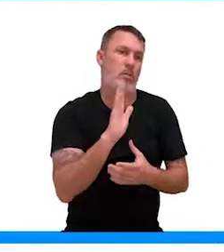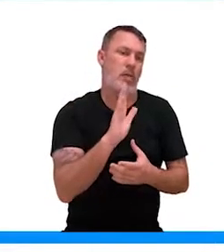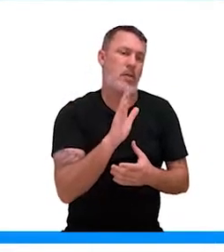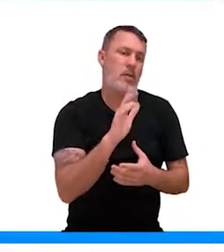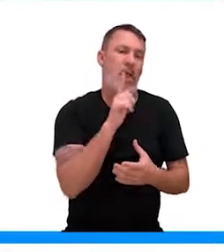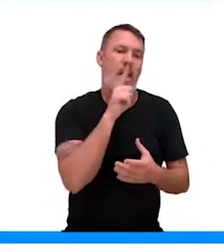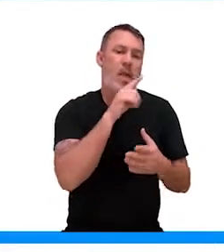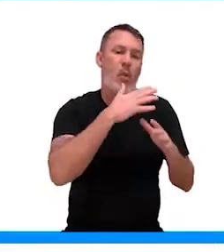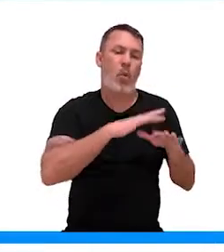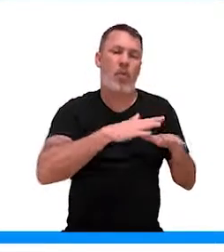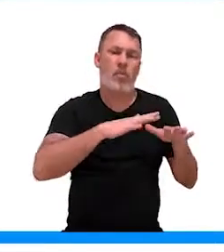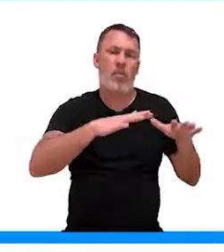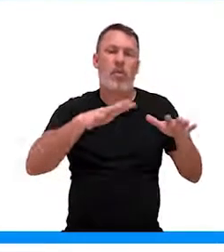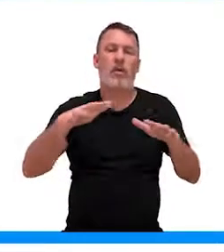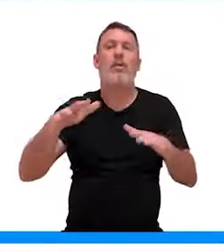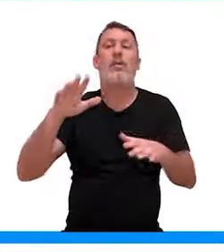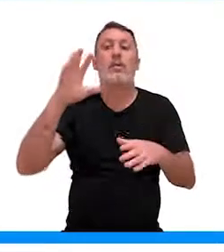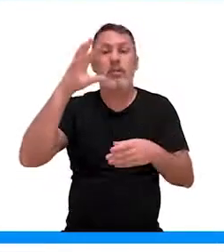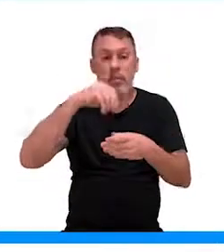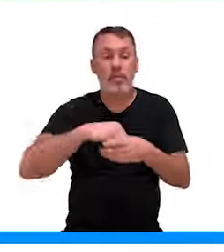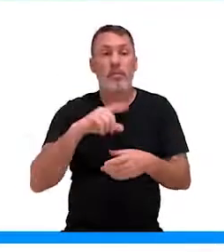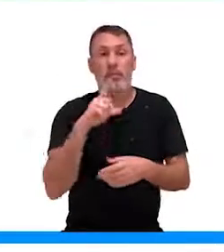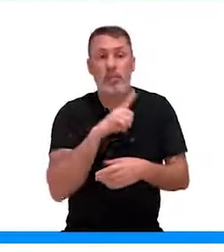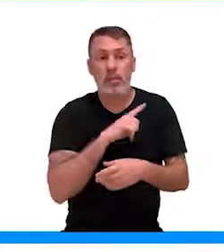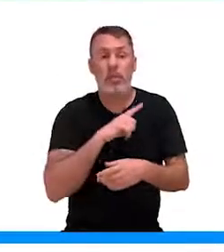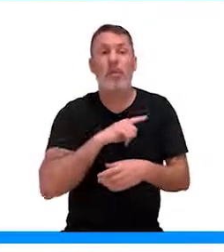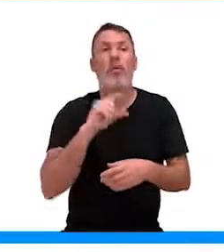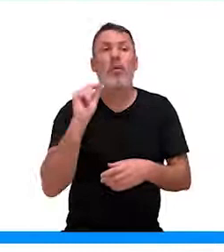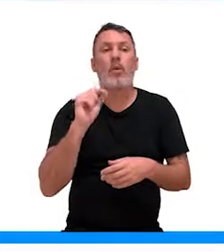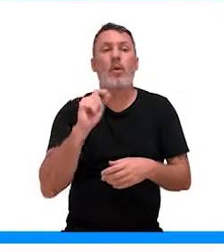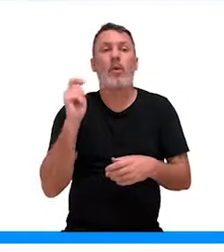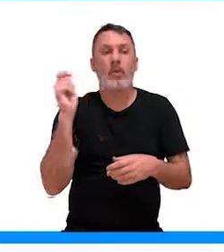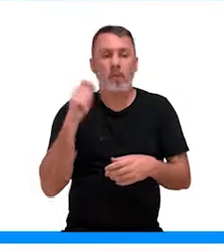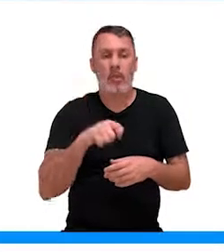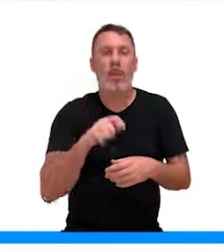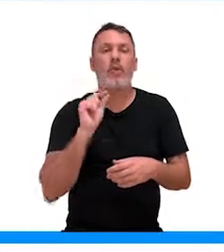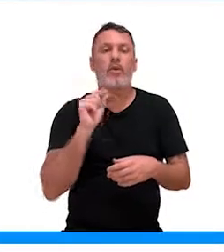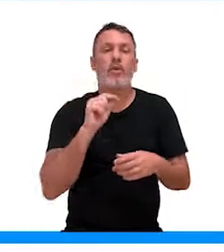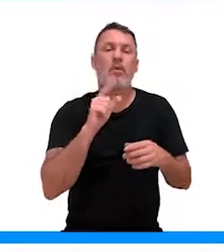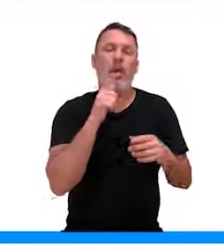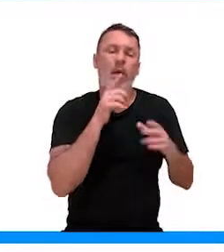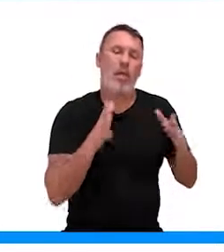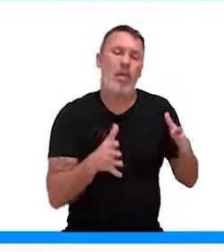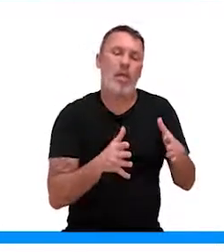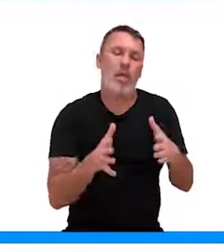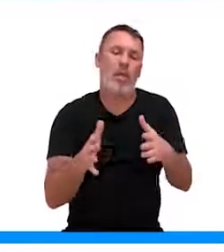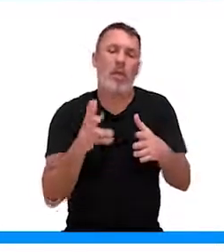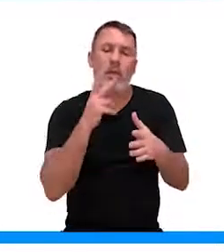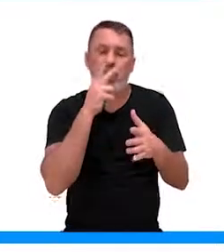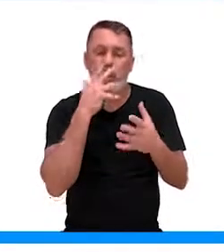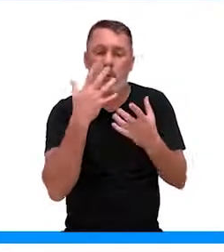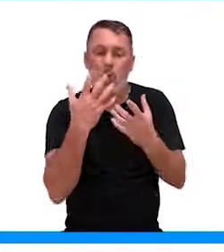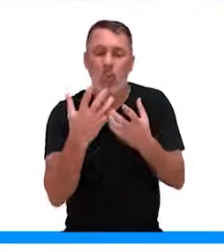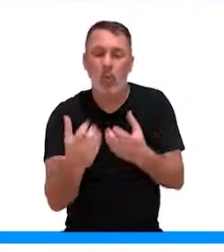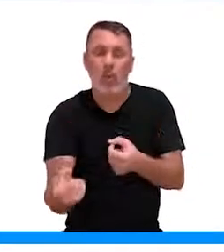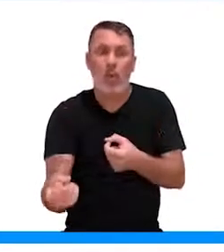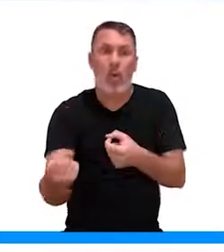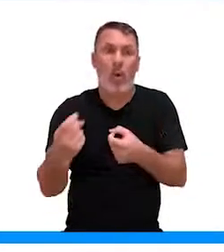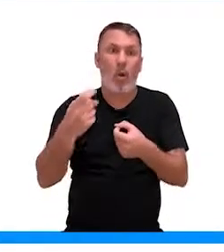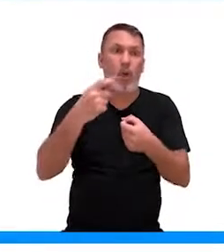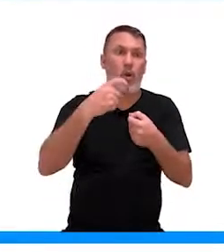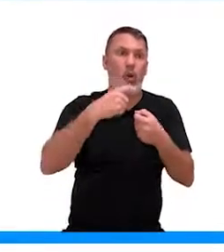águas, elas podem, de fato, tá, ressurgir, ou seja, é um retorno ao